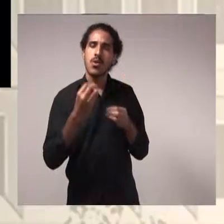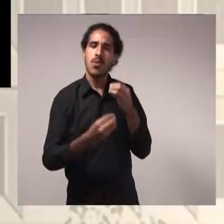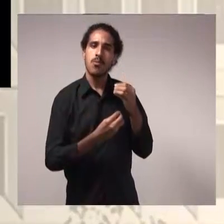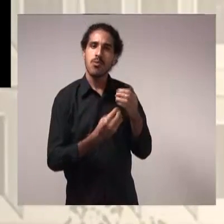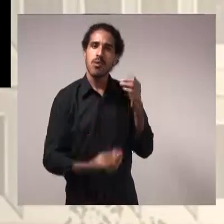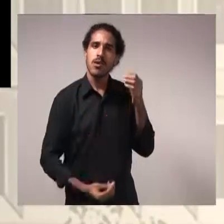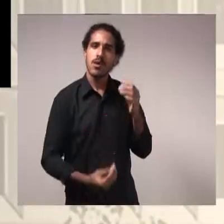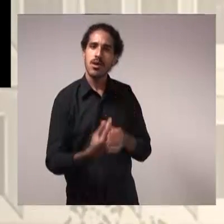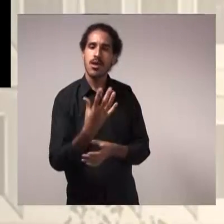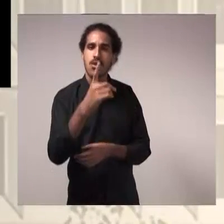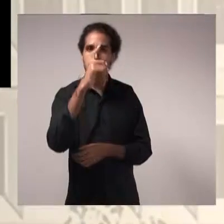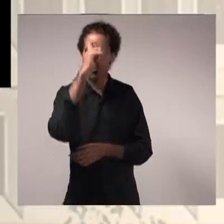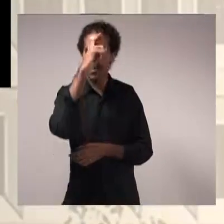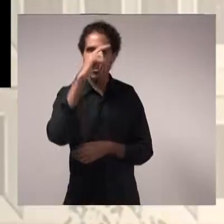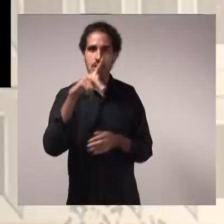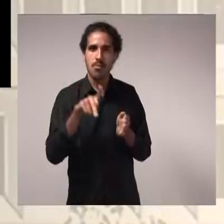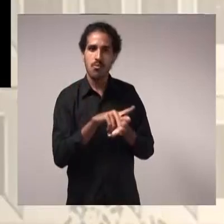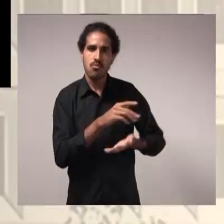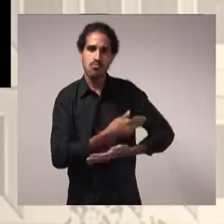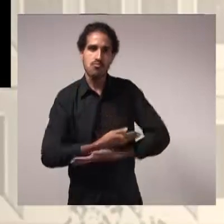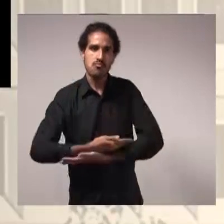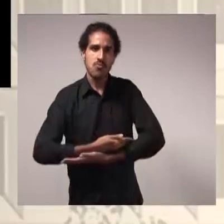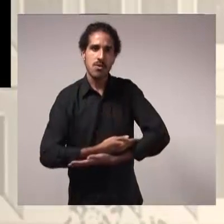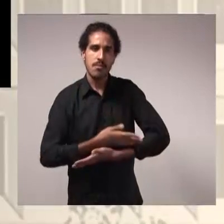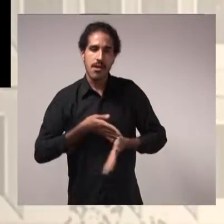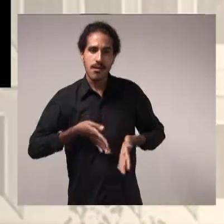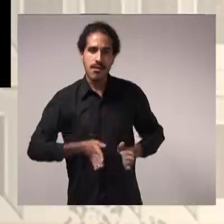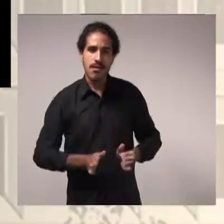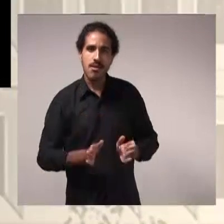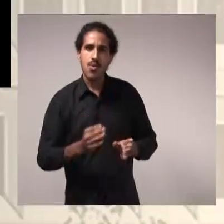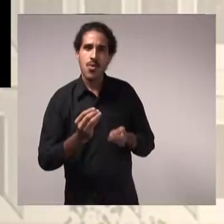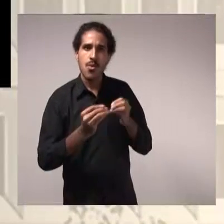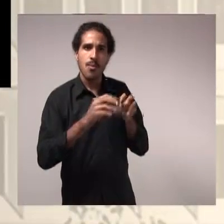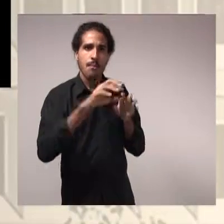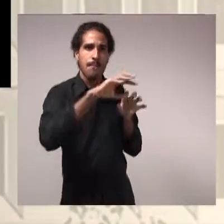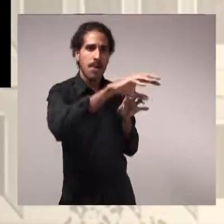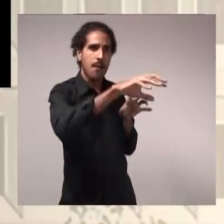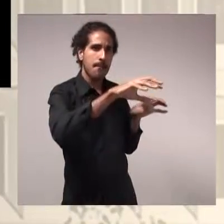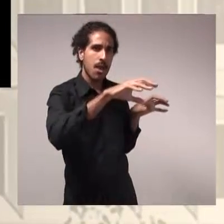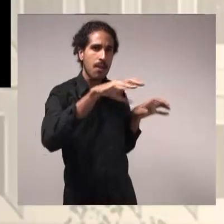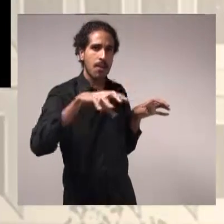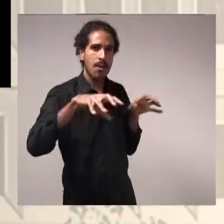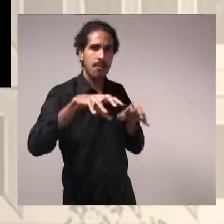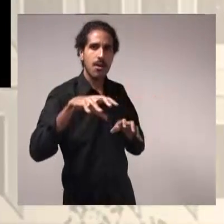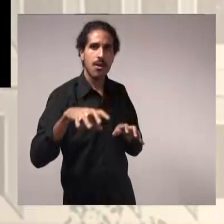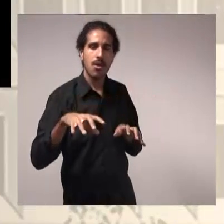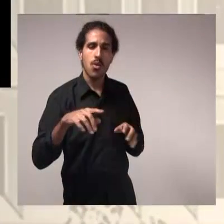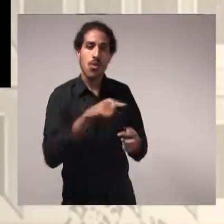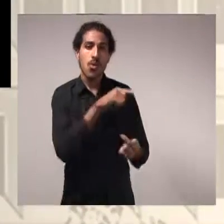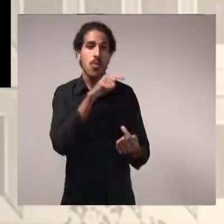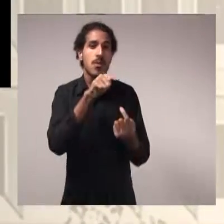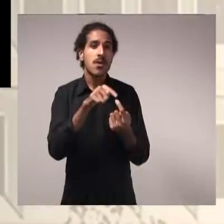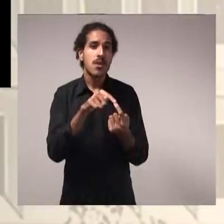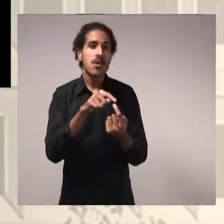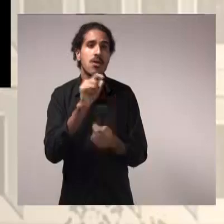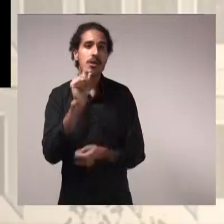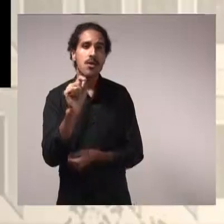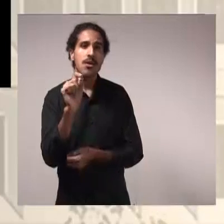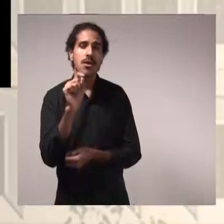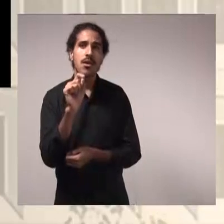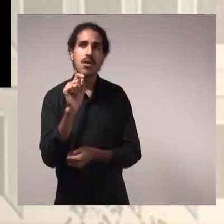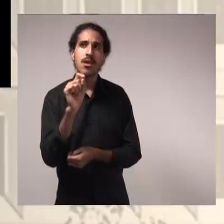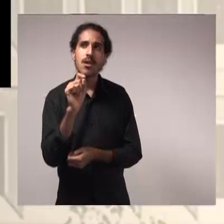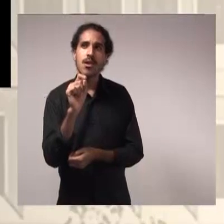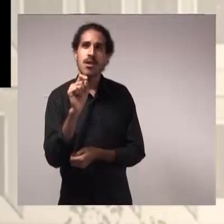maternidade, no qual a distribuição espacial dos edifícios visa principalmente